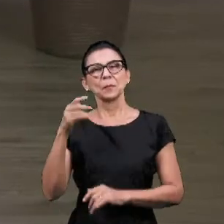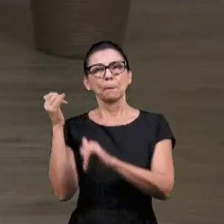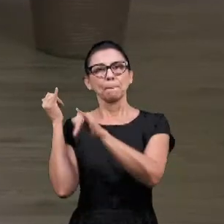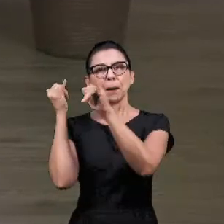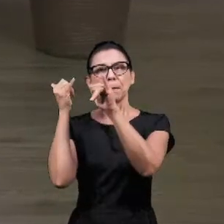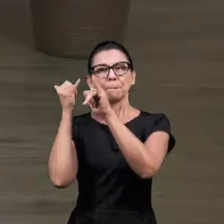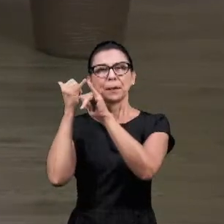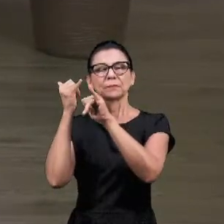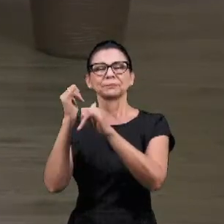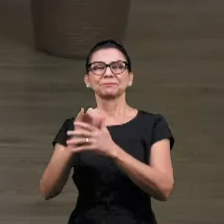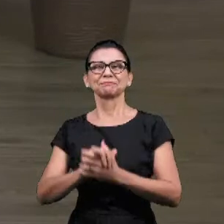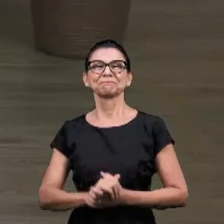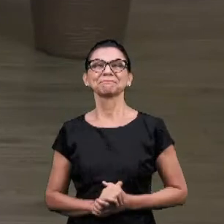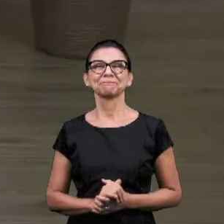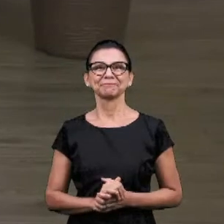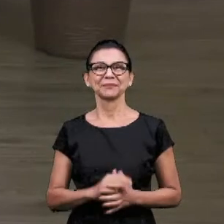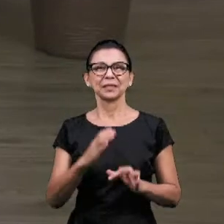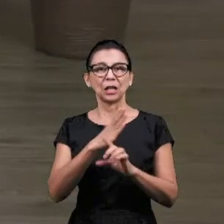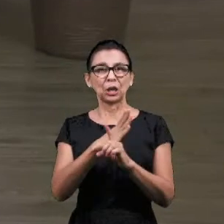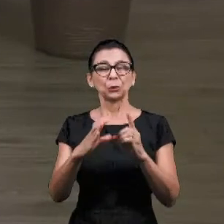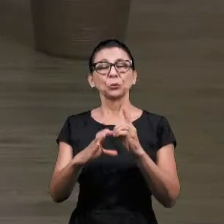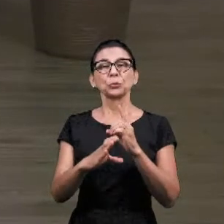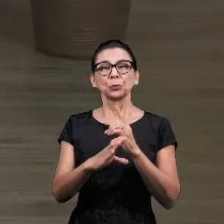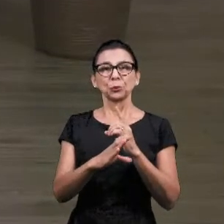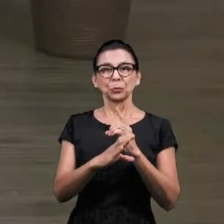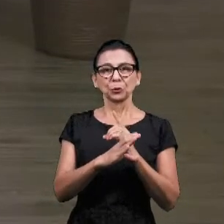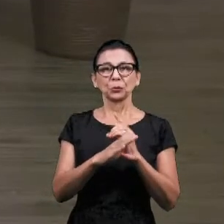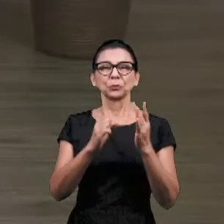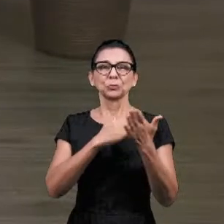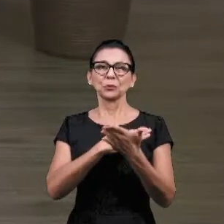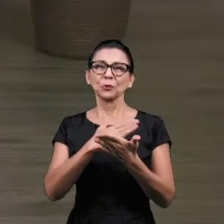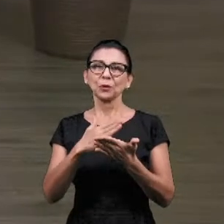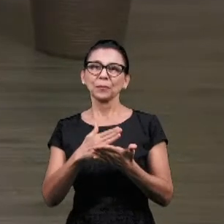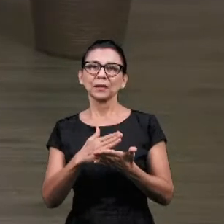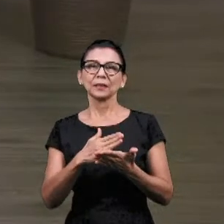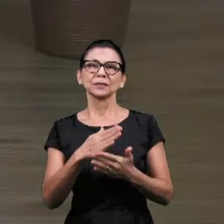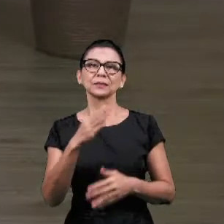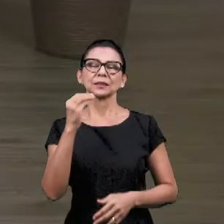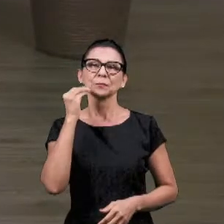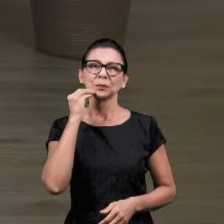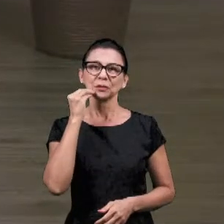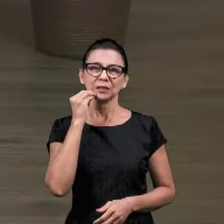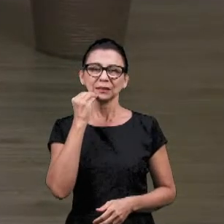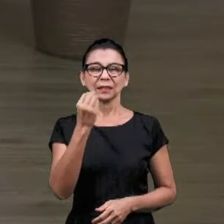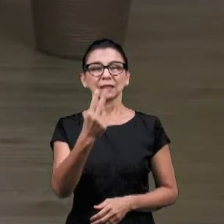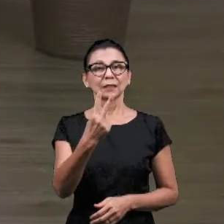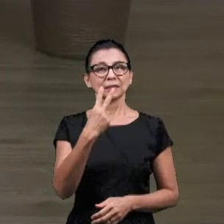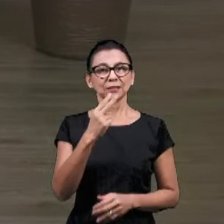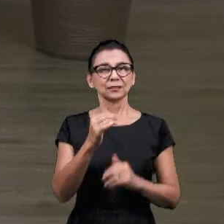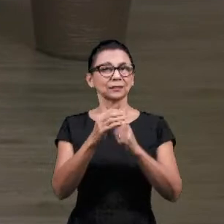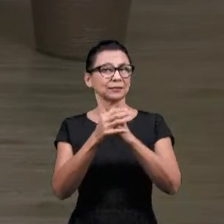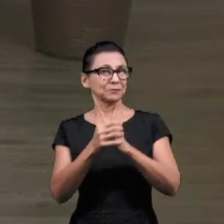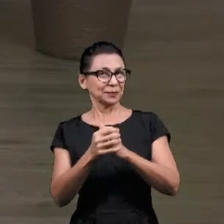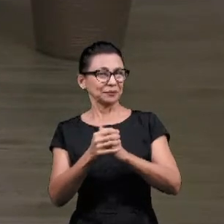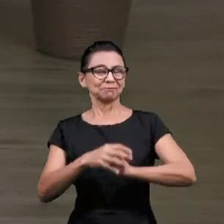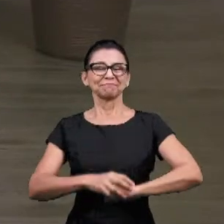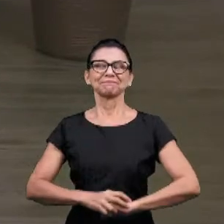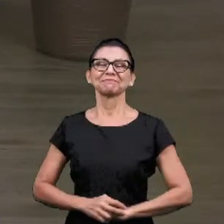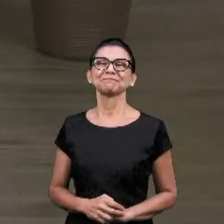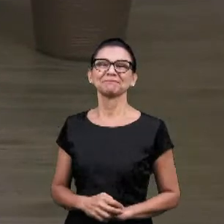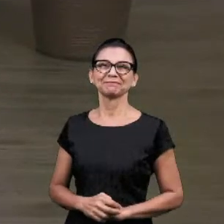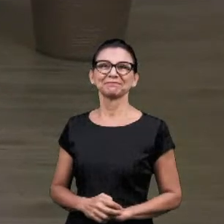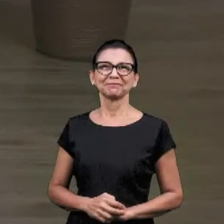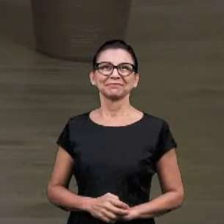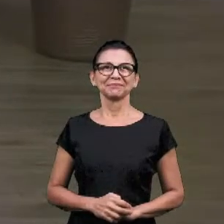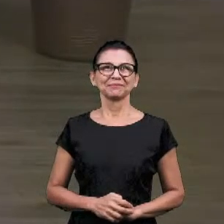e o culto começa. Você vai ter a oportunidade de participar desse culto. Amém? Pastor Wallace, está daqui a